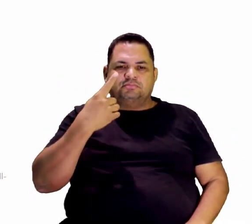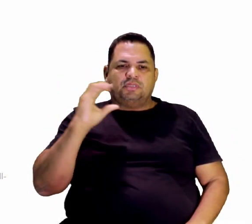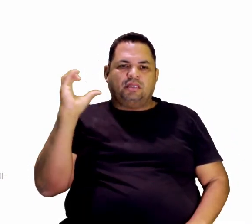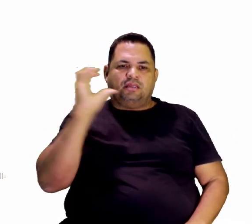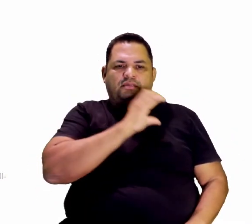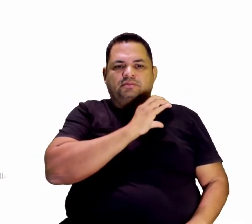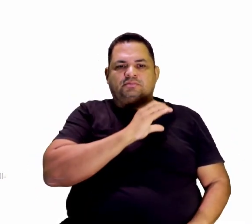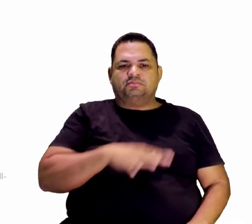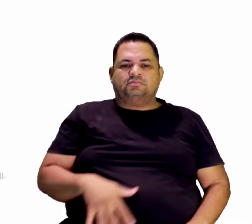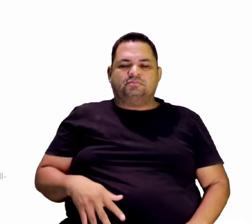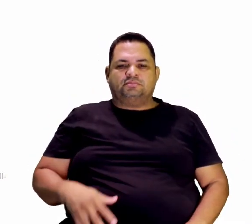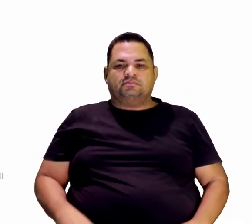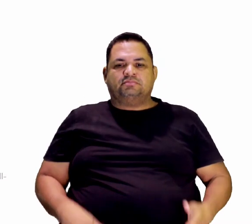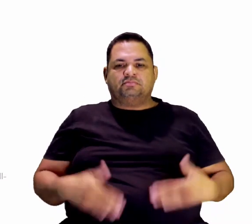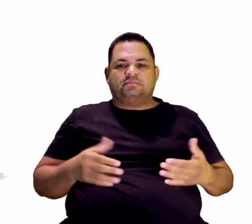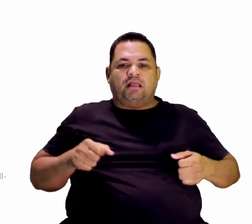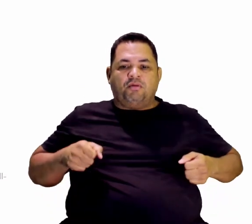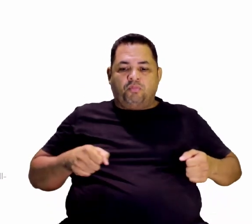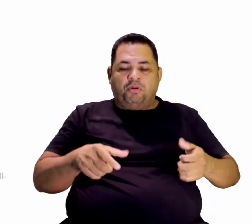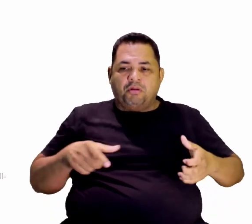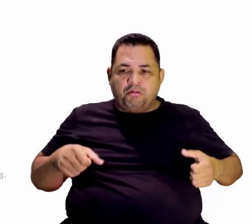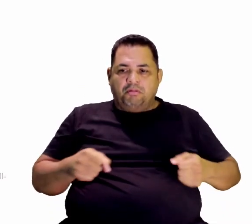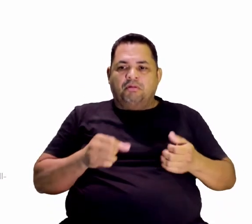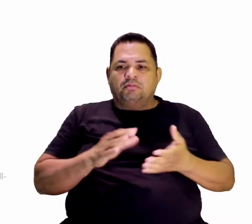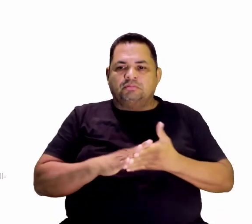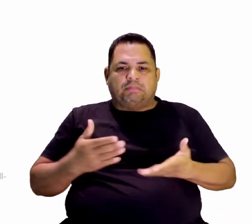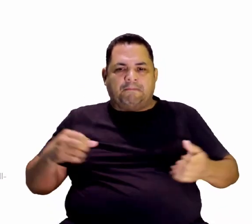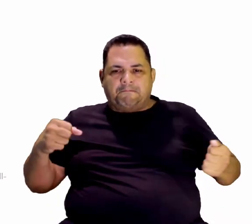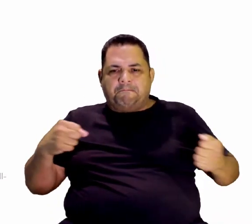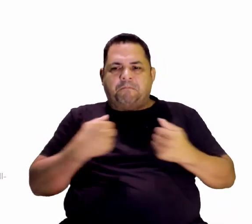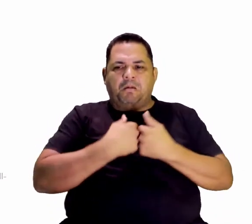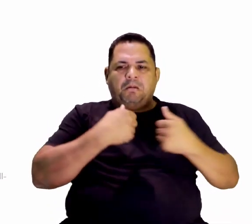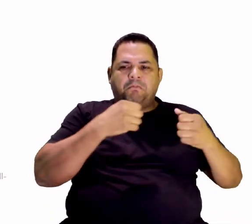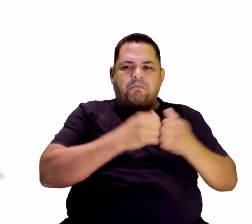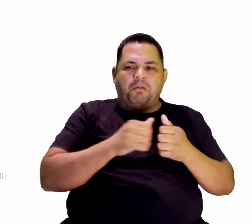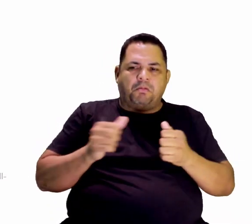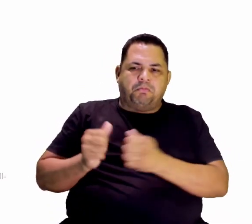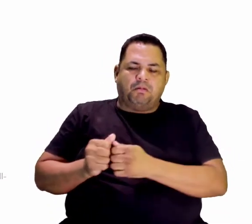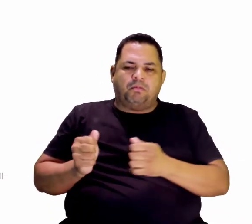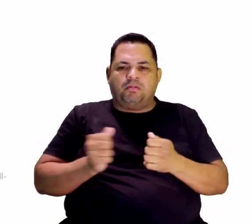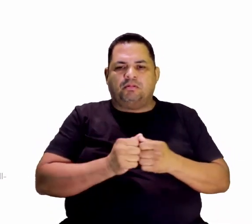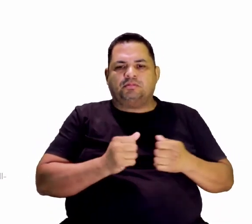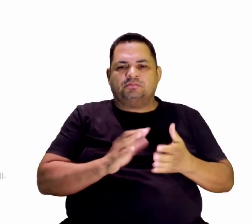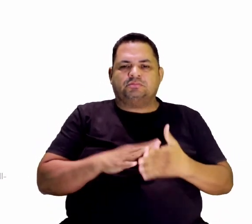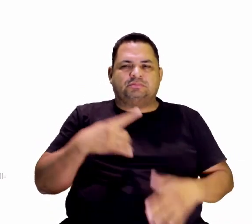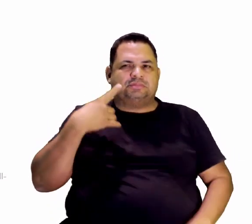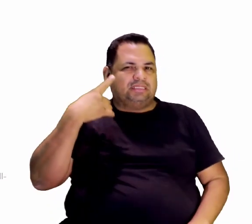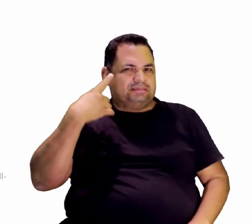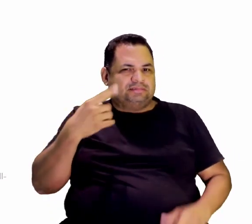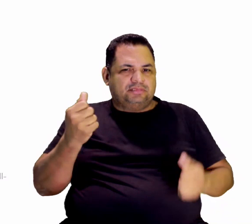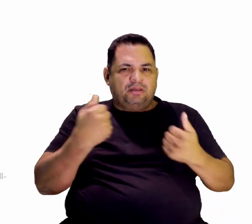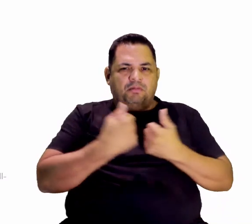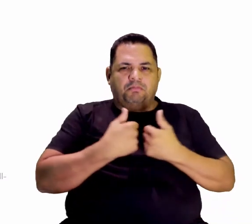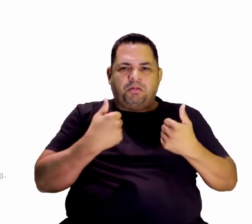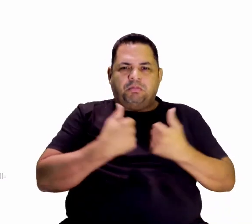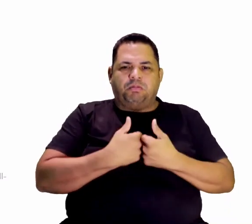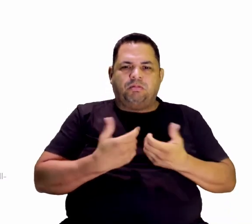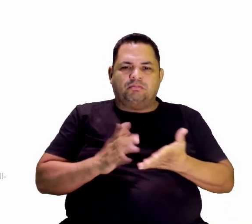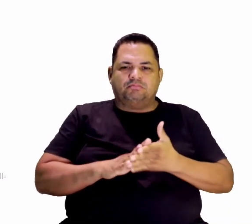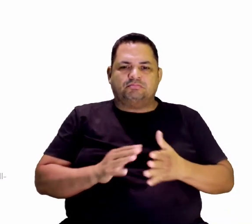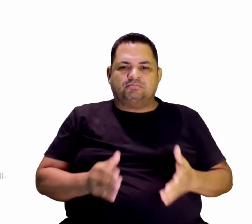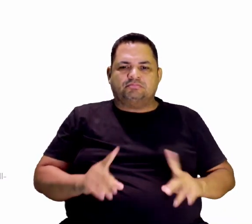sentado, né? Então você vai ver aí essa movimentação e vai ser muito bacana. Experimenta aí entre as práticas do extra